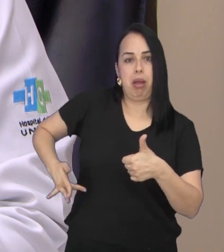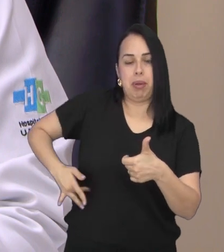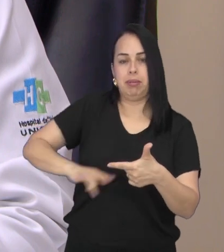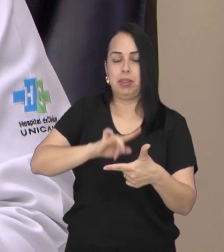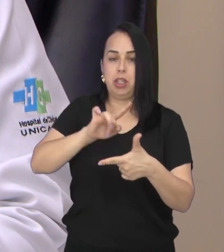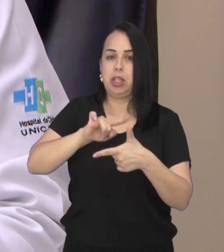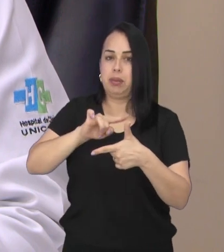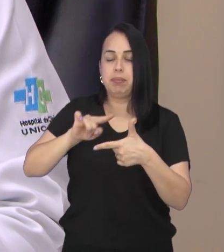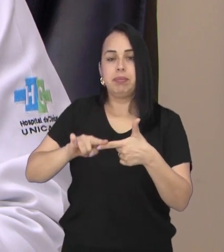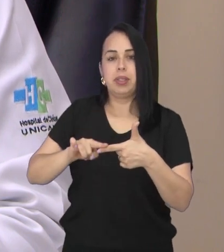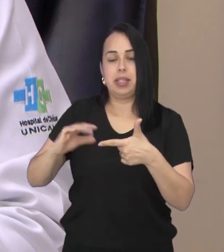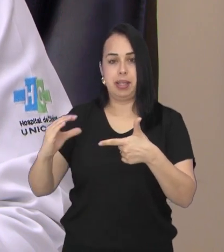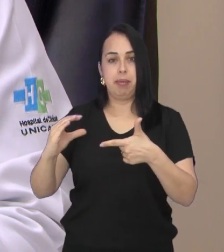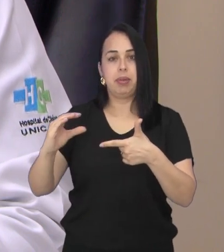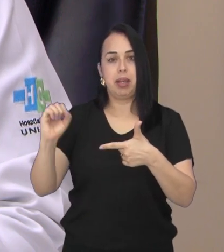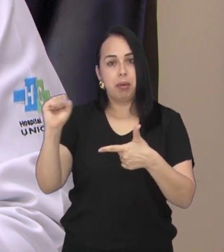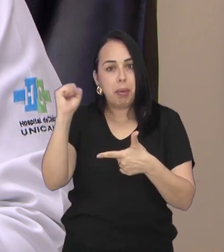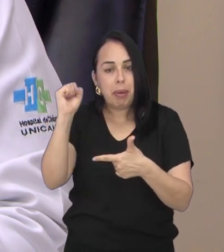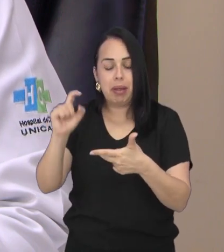que